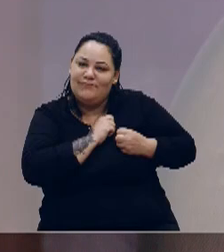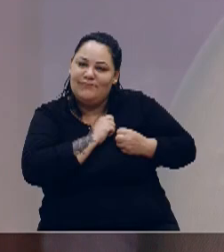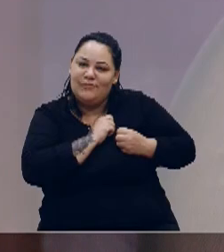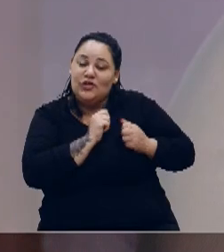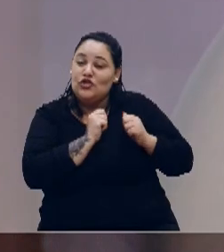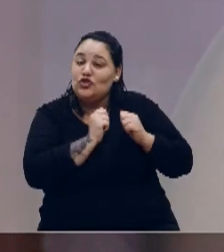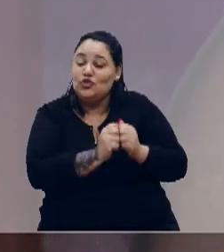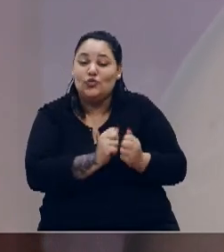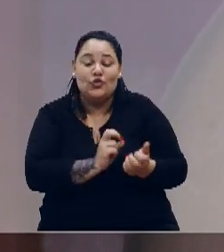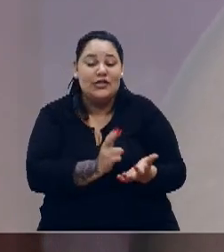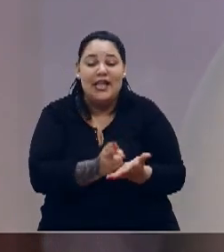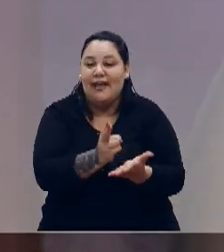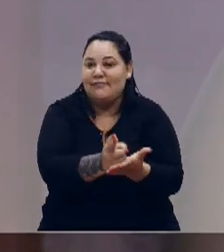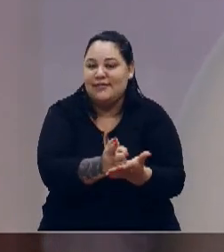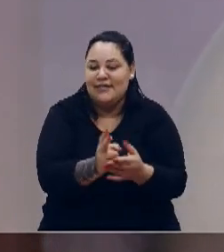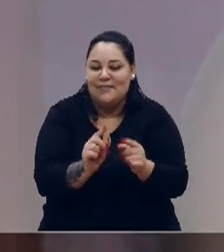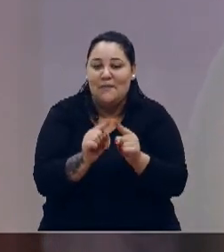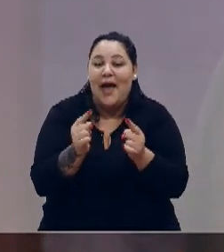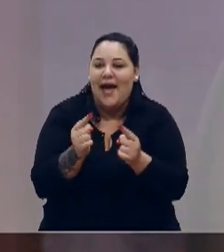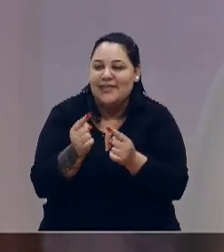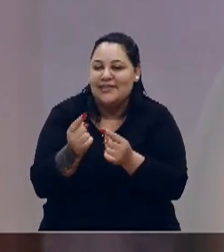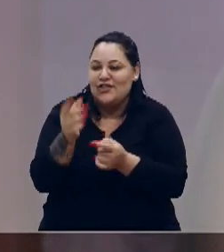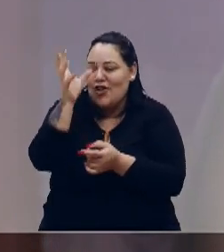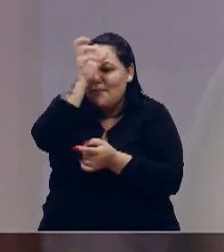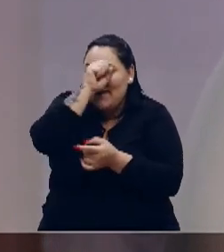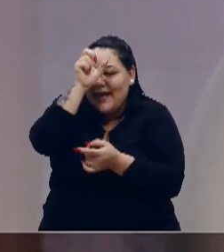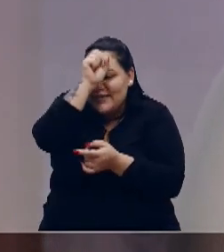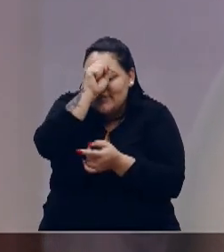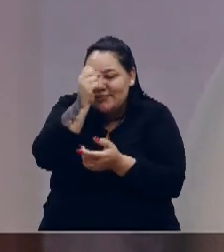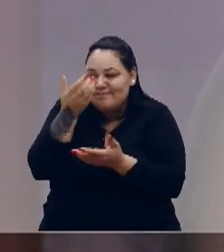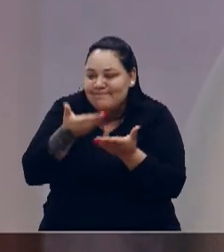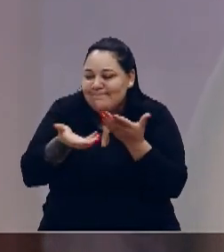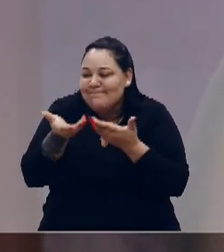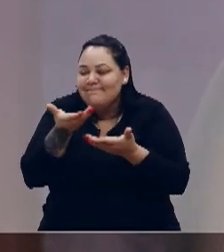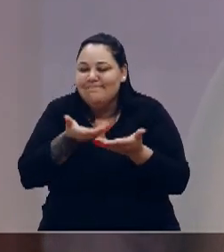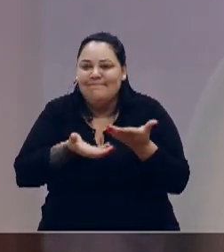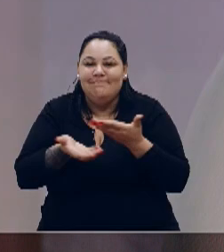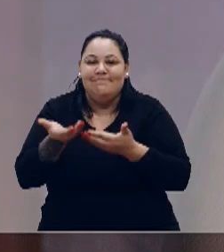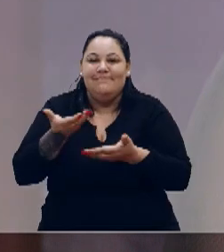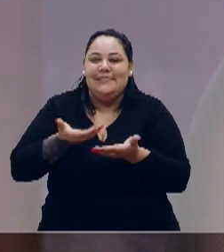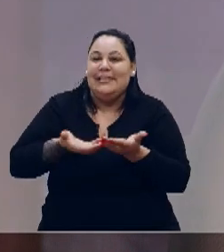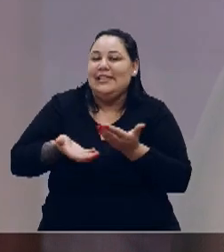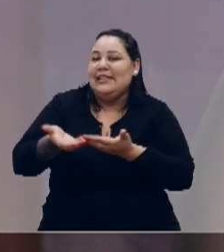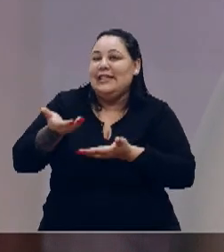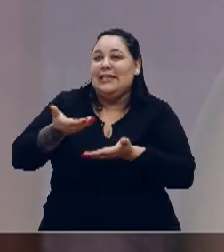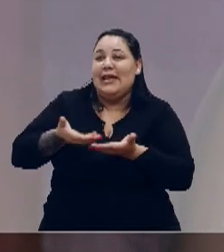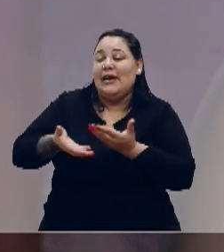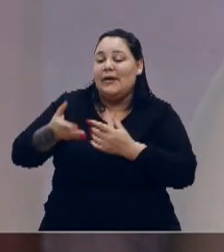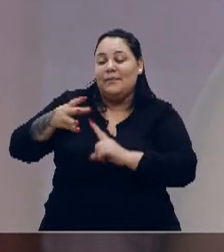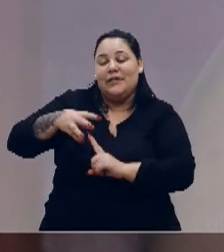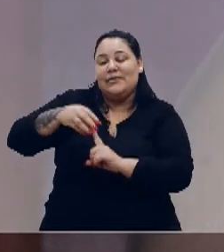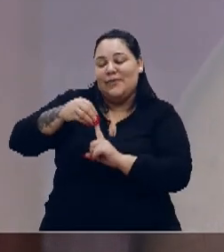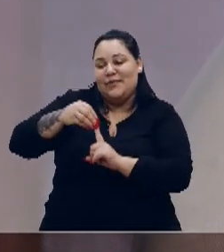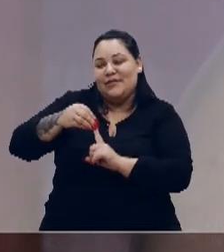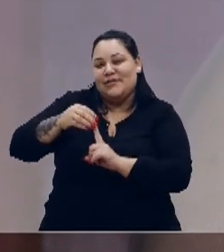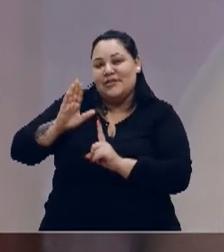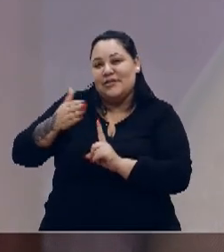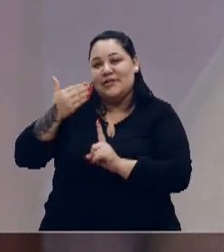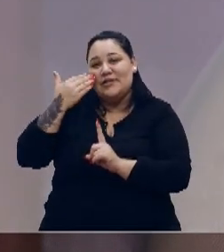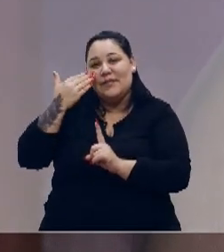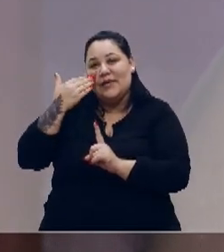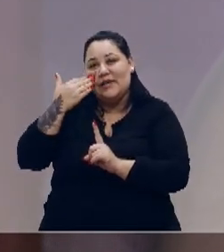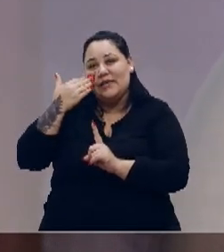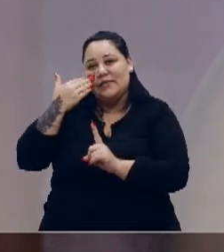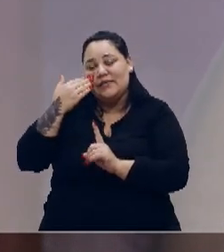gente vai aprender a como manejar, principalmente com ajuda. Eu tive o privilégio de, assim que a